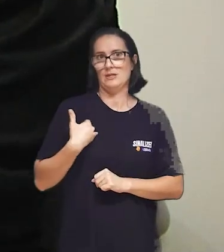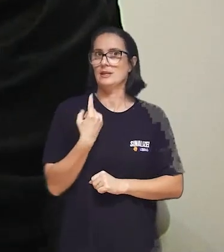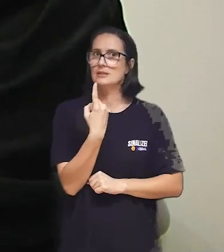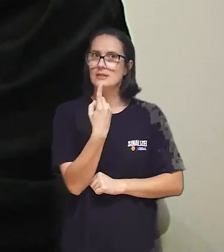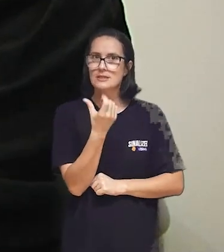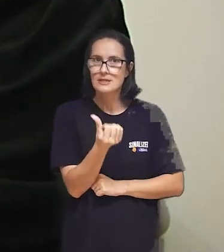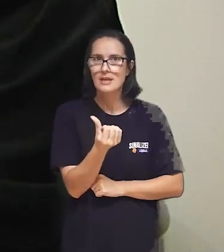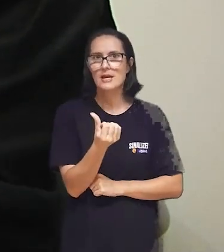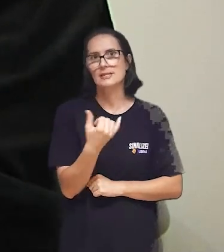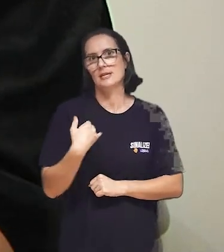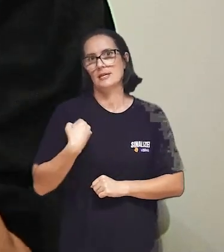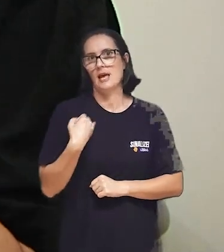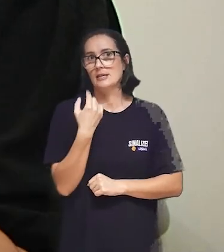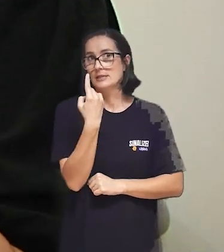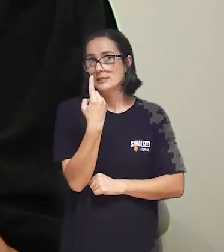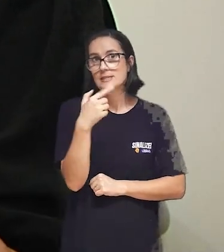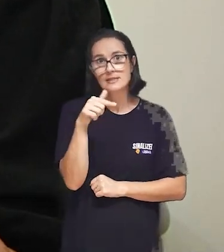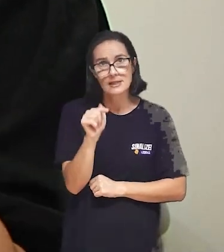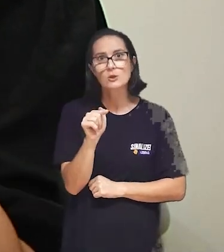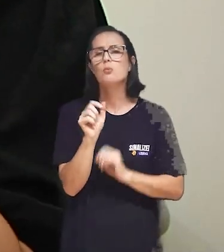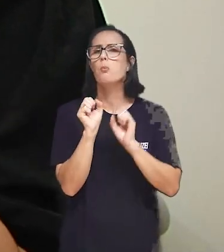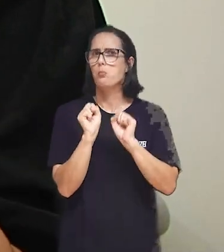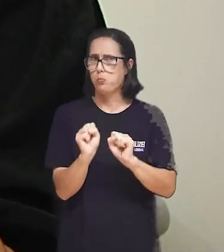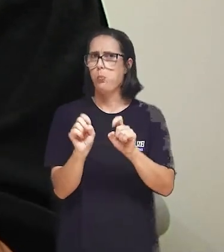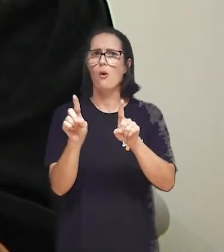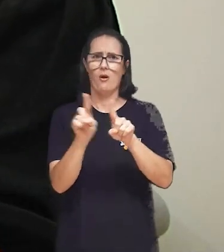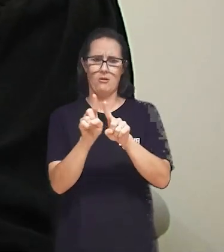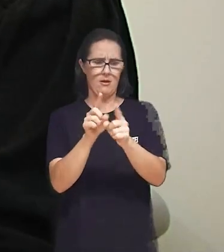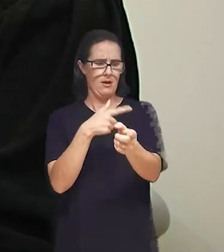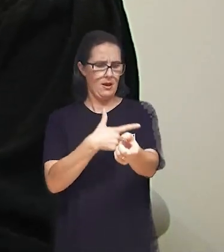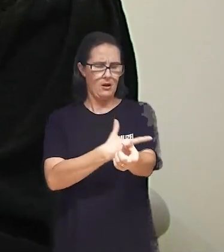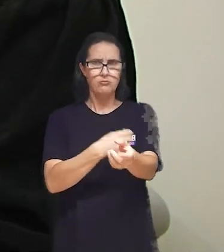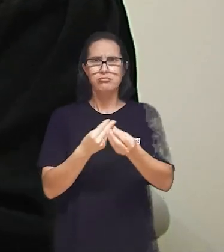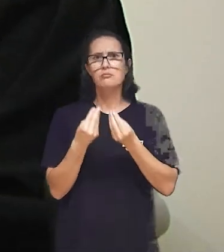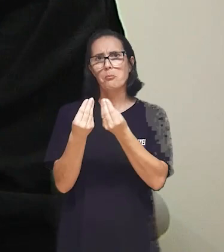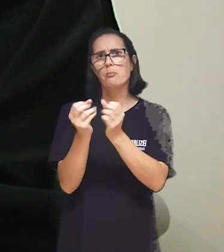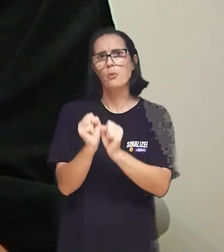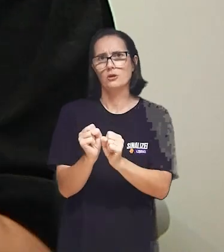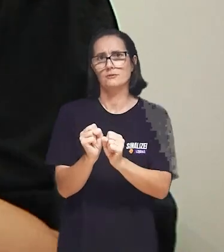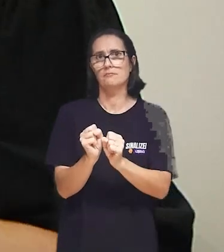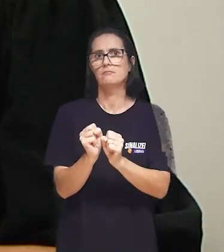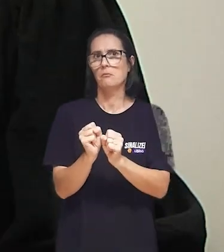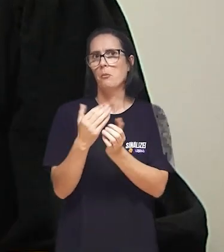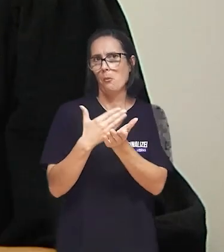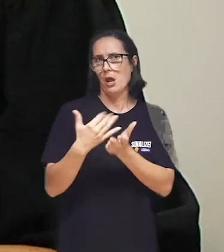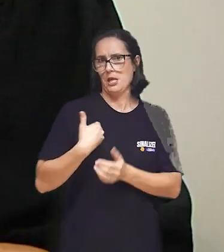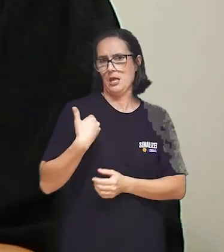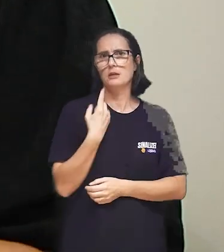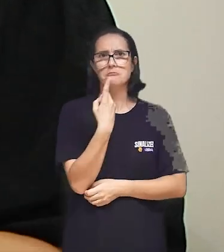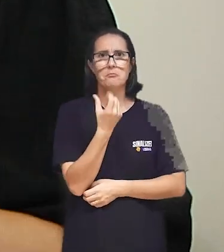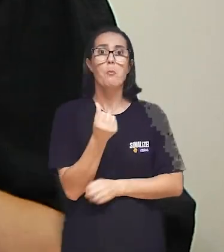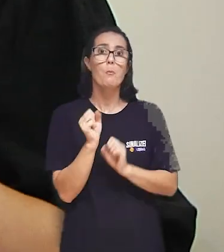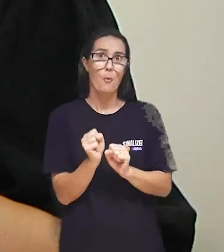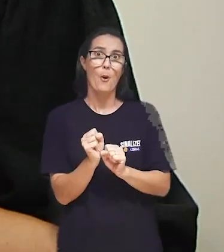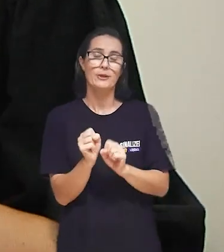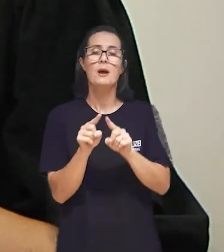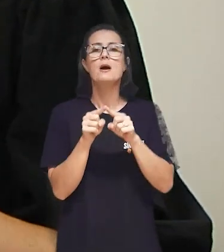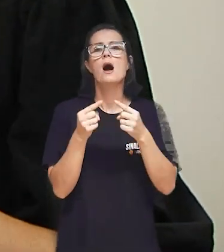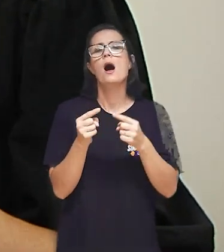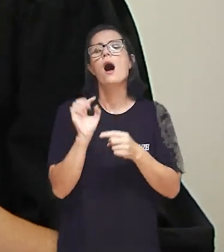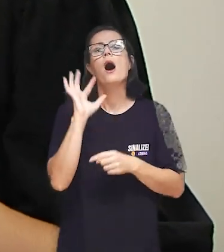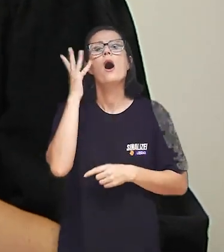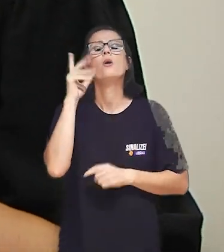16 e 17 anos, eles podem doar sangue também. Então, a partir dos 16 anos, o jovem pode doar sangue. Mas o